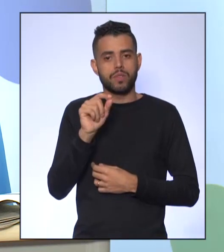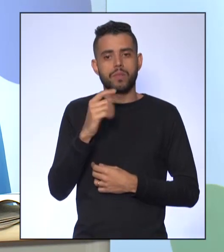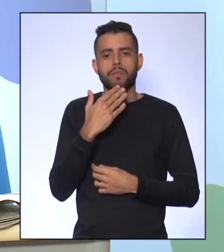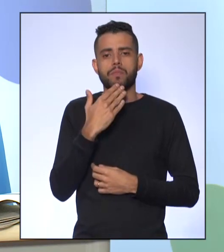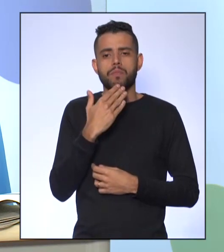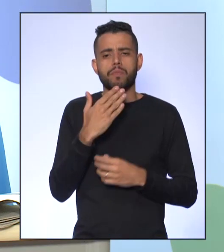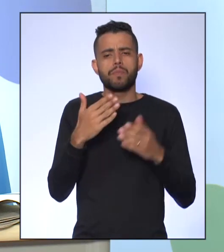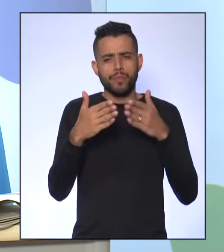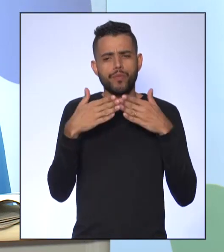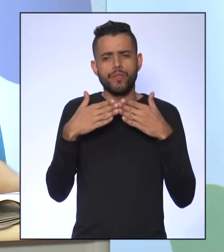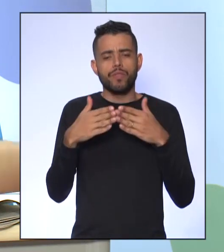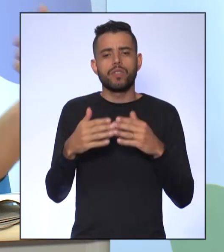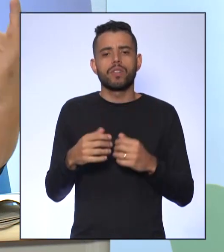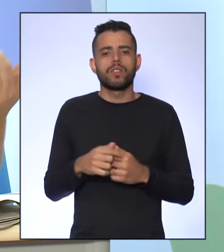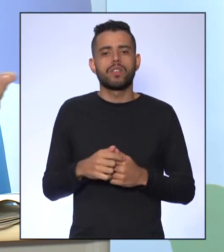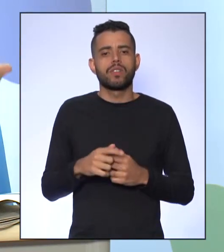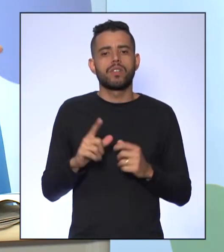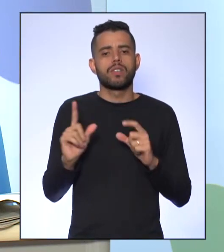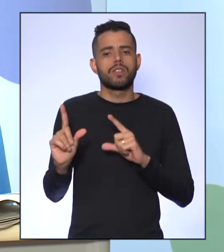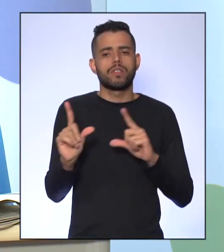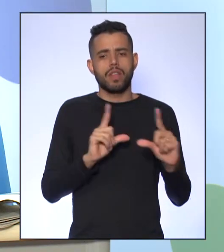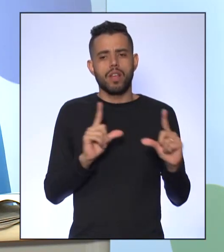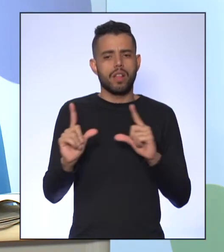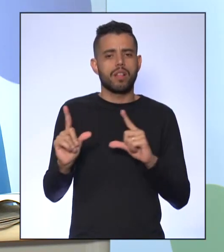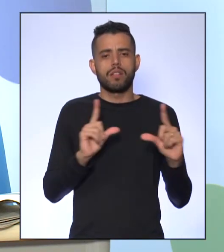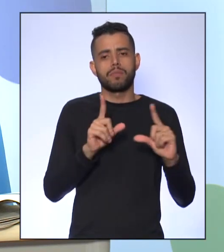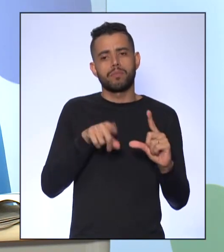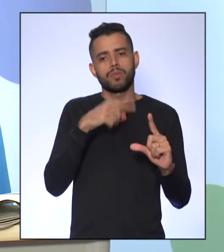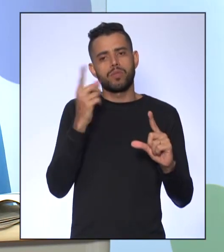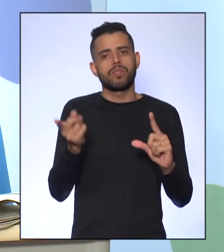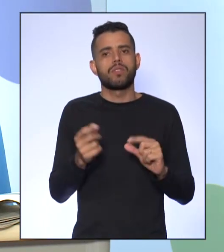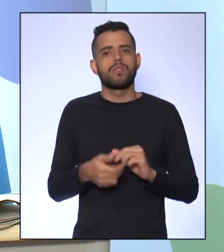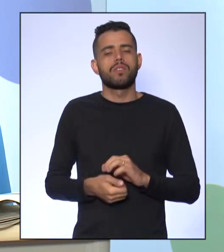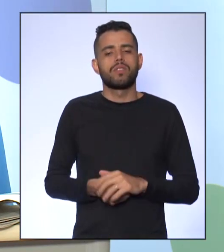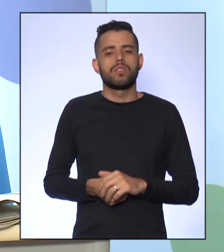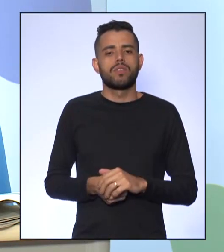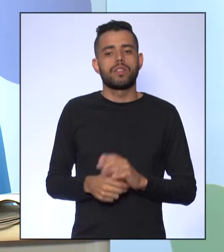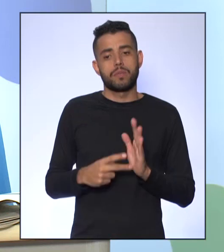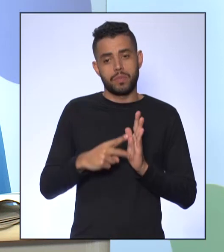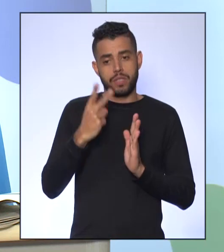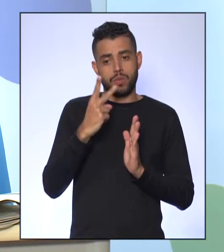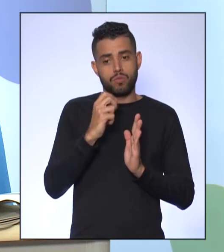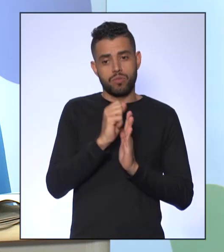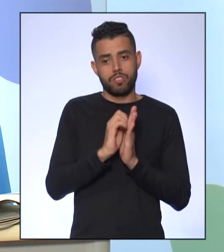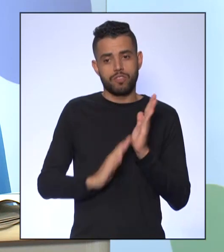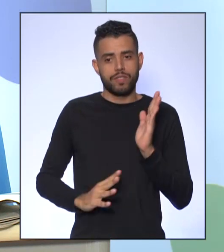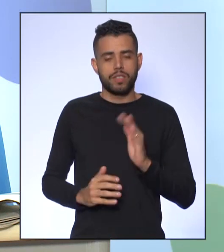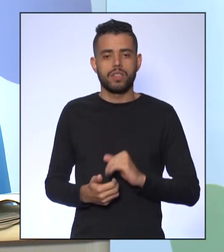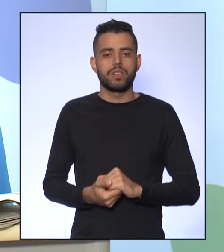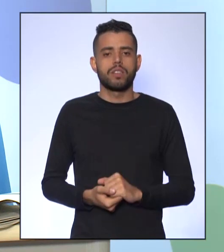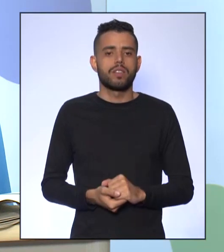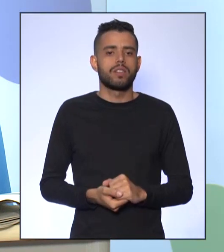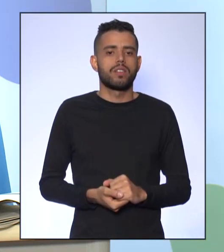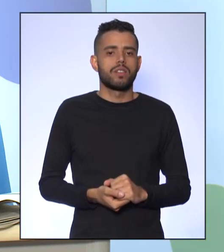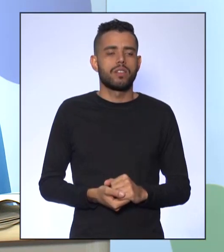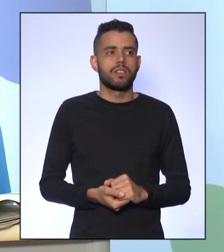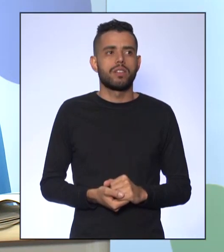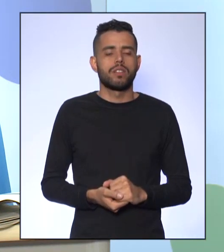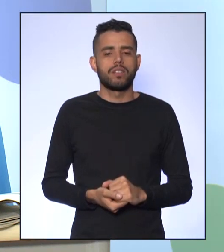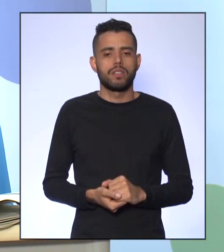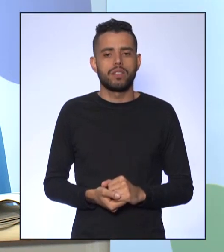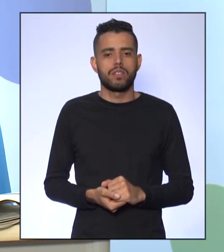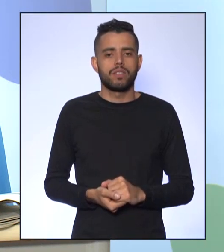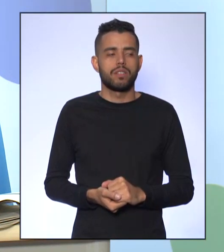favor, pule a próxima tela e já vai para a segunda atividade.